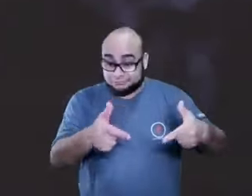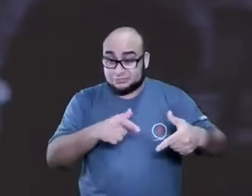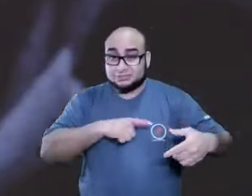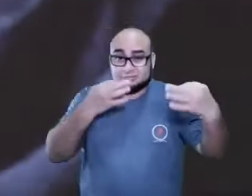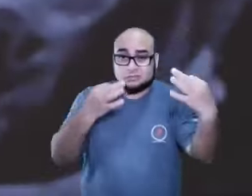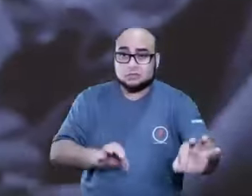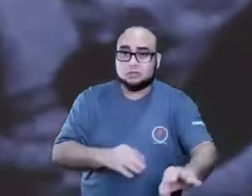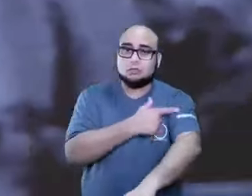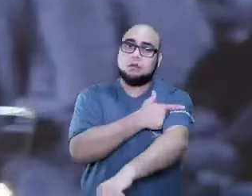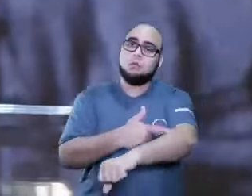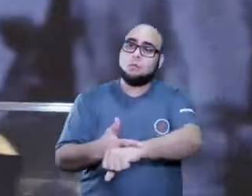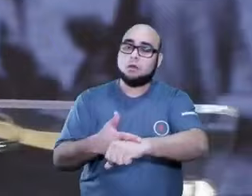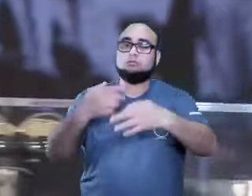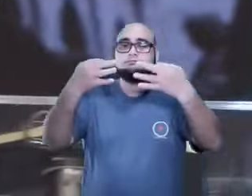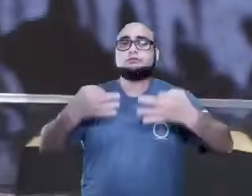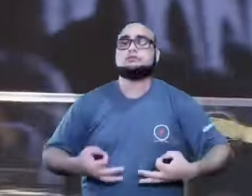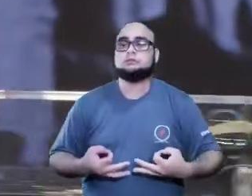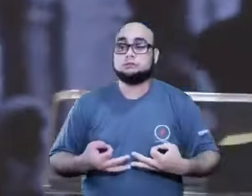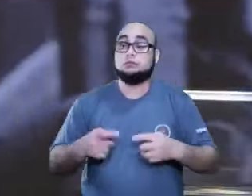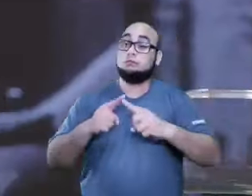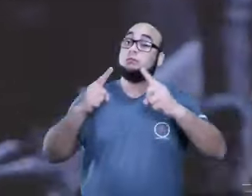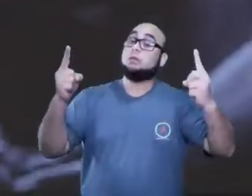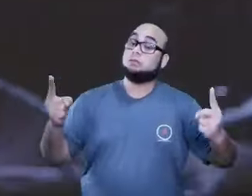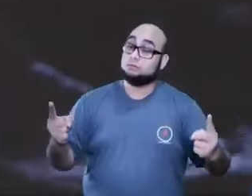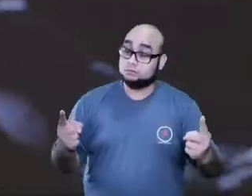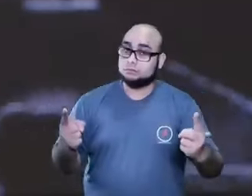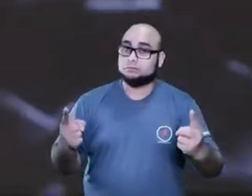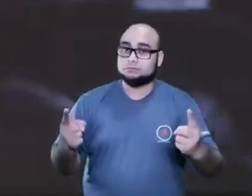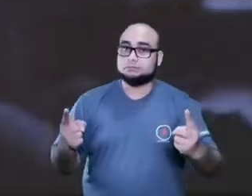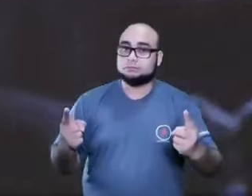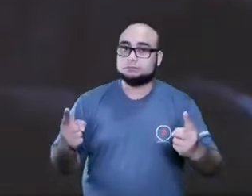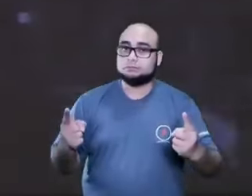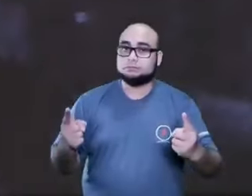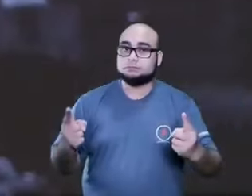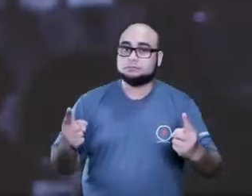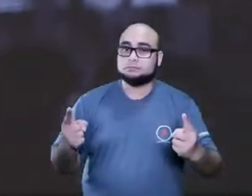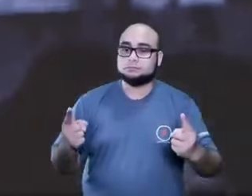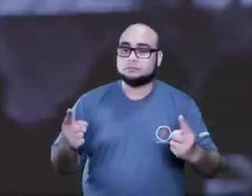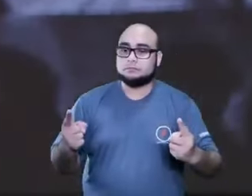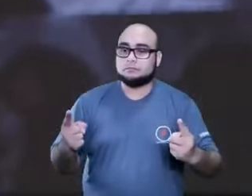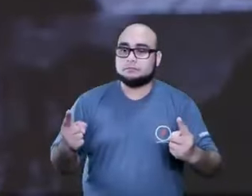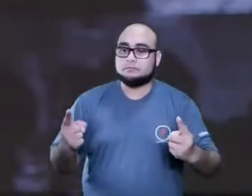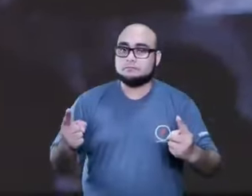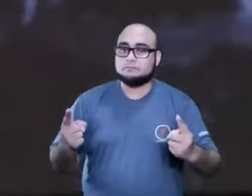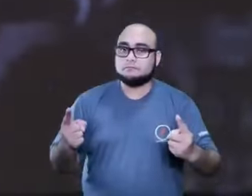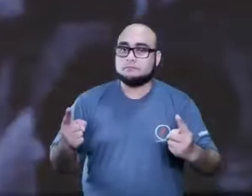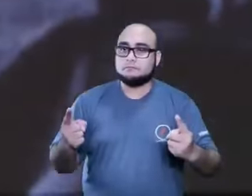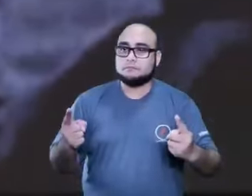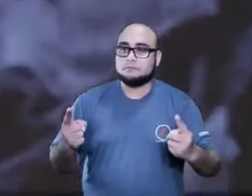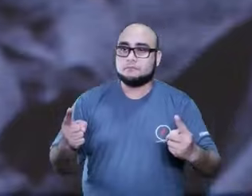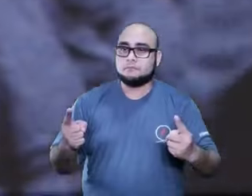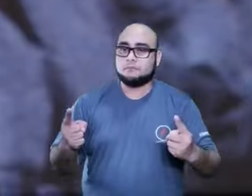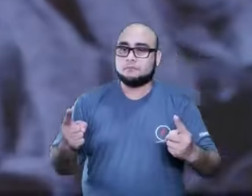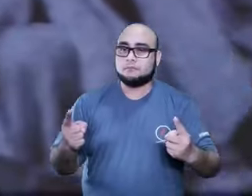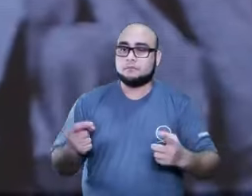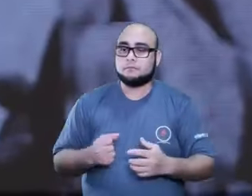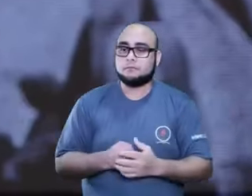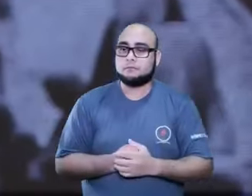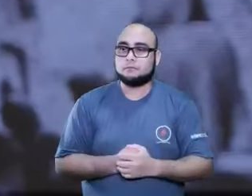comportamento certo, se no final de tudo ele vai sempre querer saber o